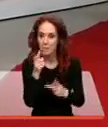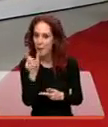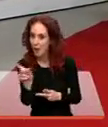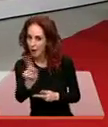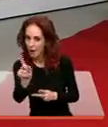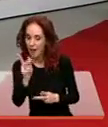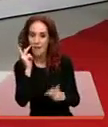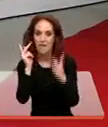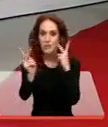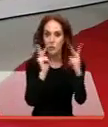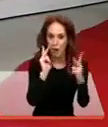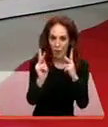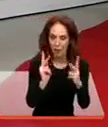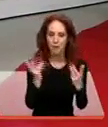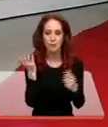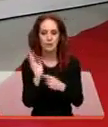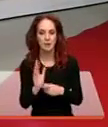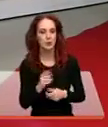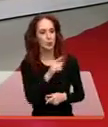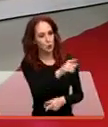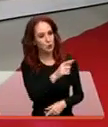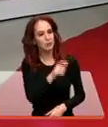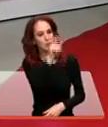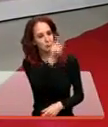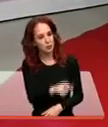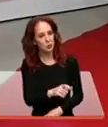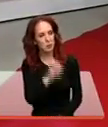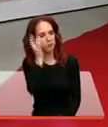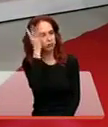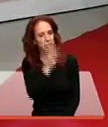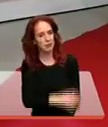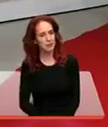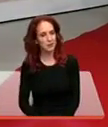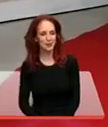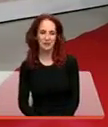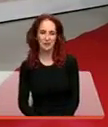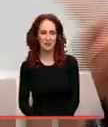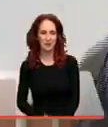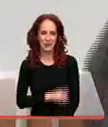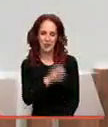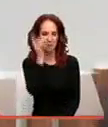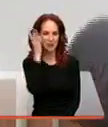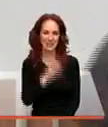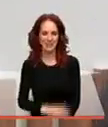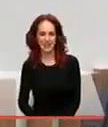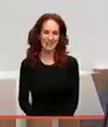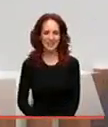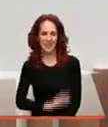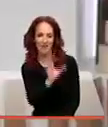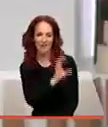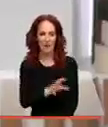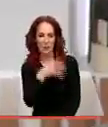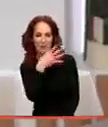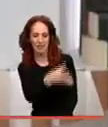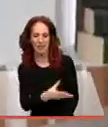seu a manuel s 11 é um bandido usei o pneu é surpreendido pela maneira como vem sofrendo